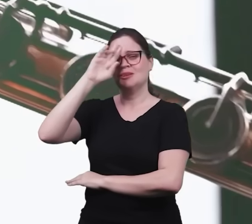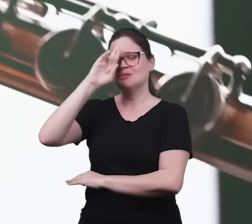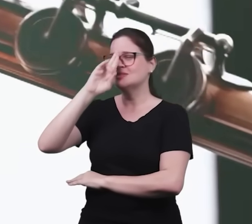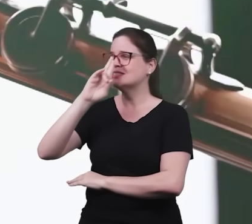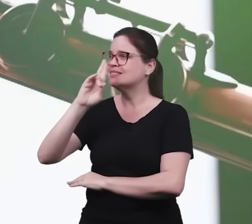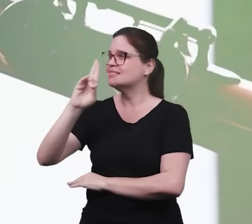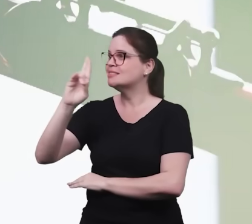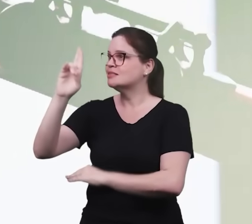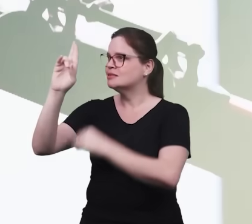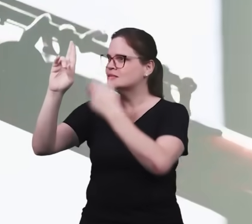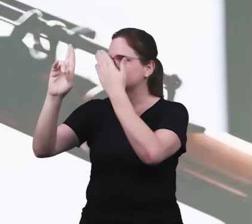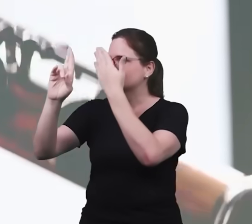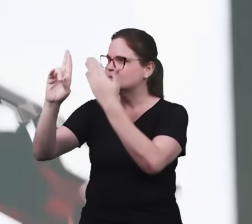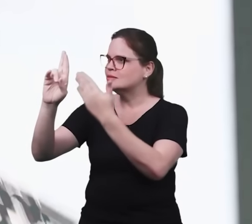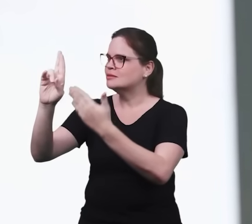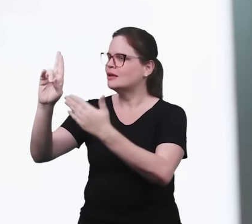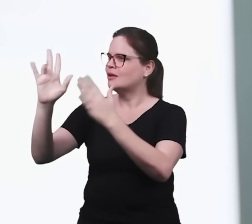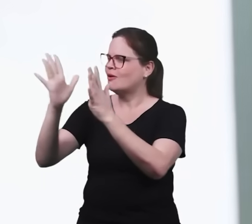exaltar.